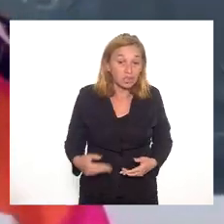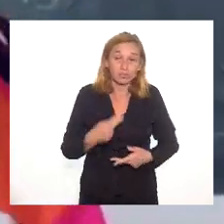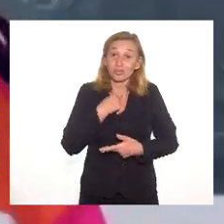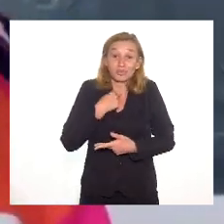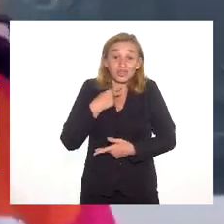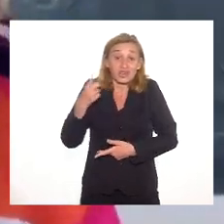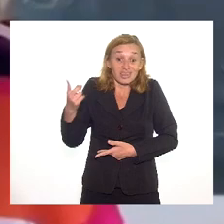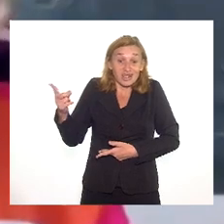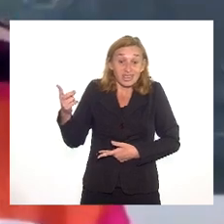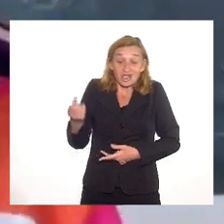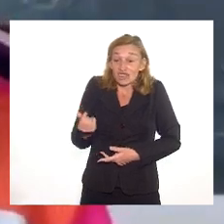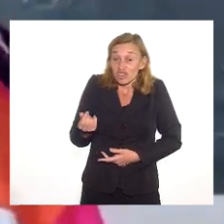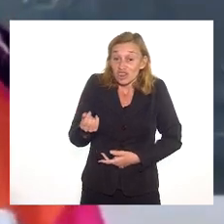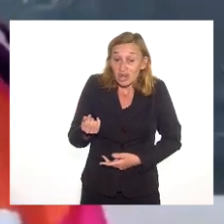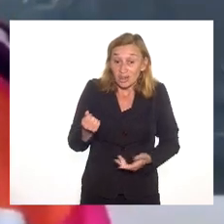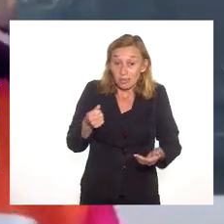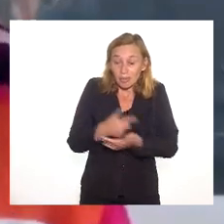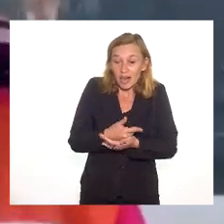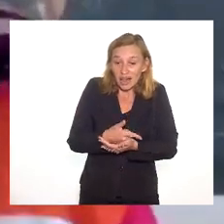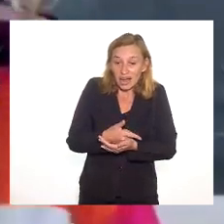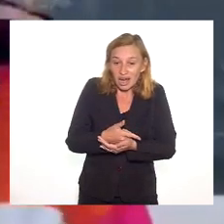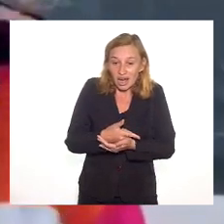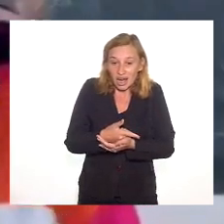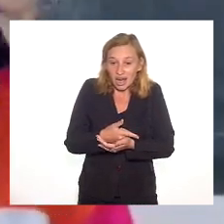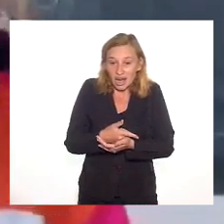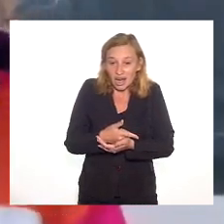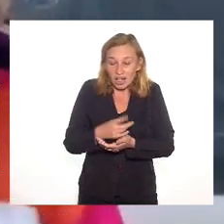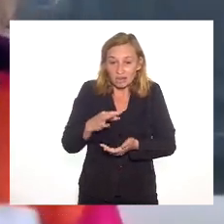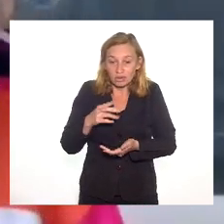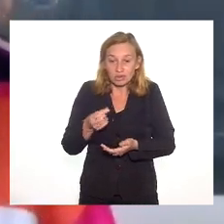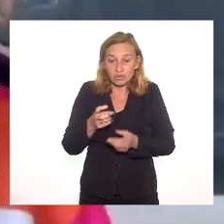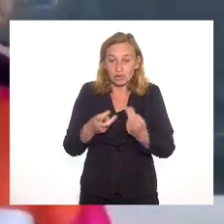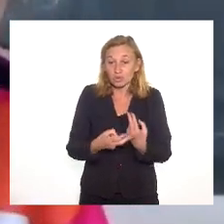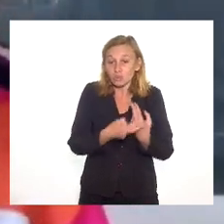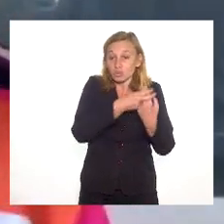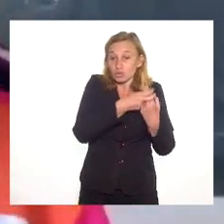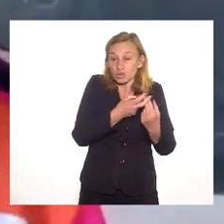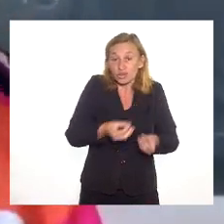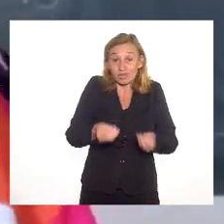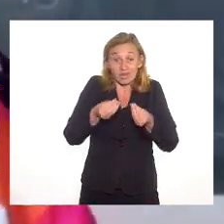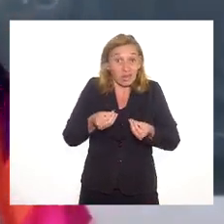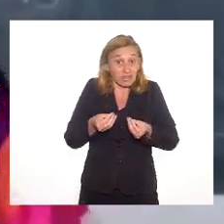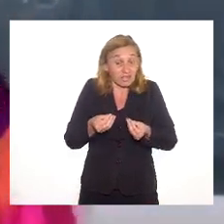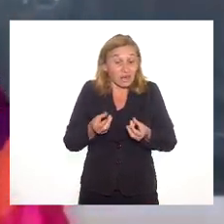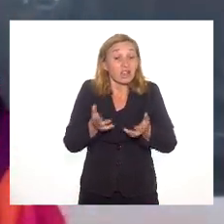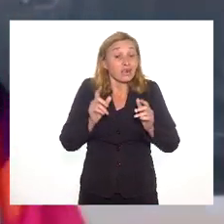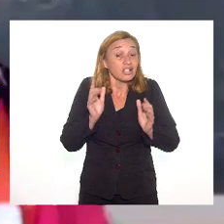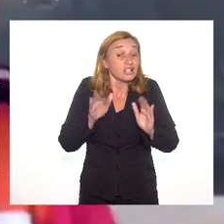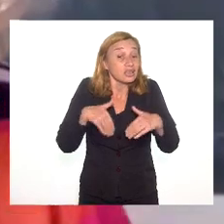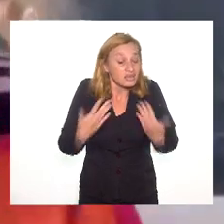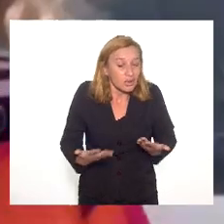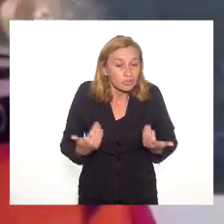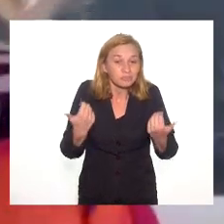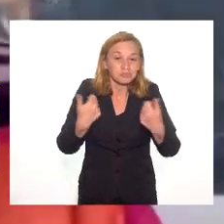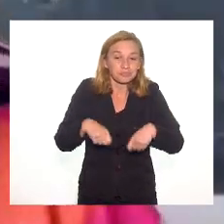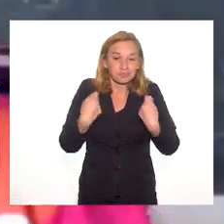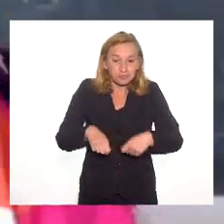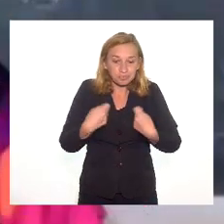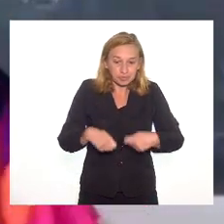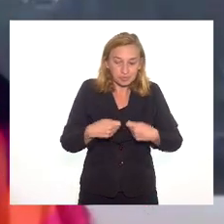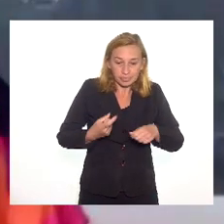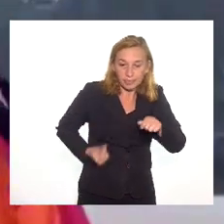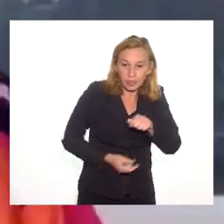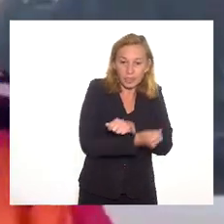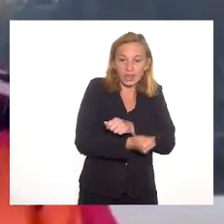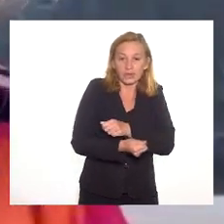nem ter dinheiro para pagar os tratamentos que, se não fosse o SUS que financiasse. Então, é preciso investir na educação,